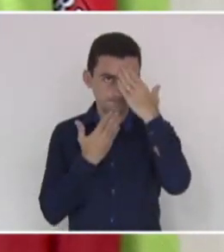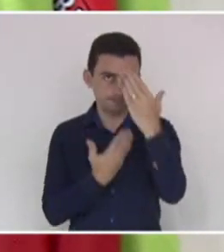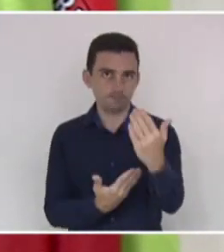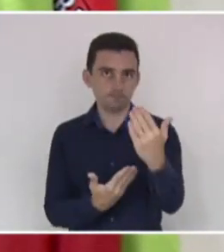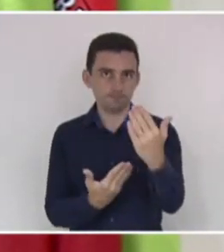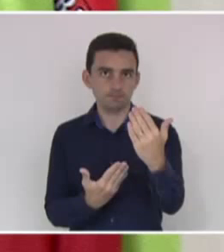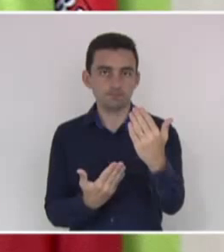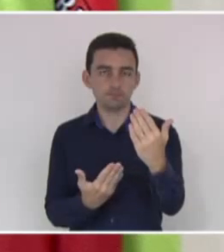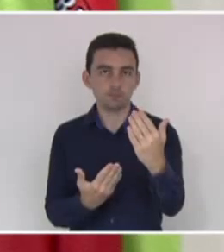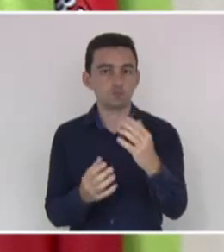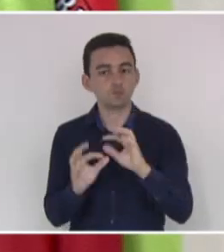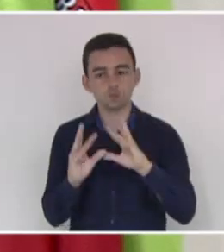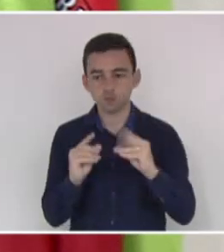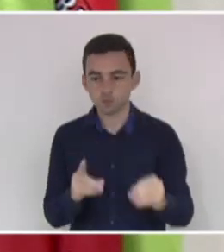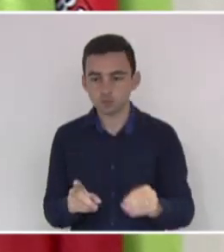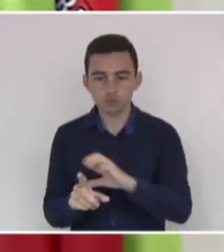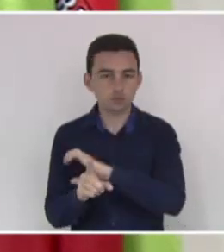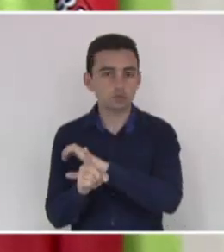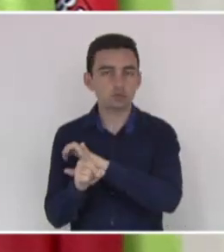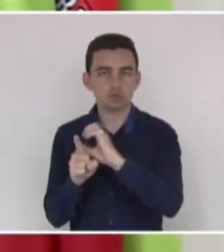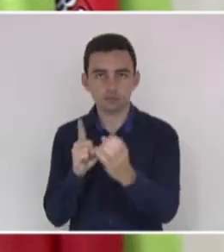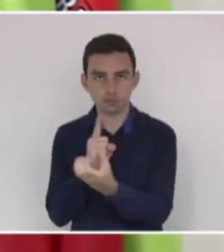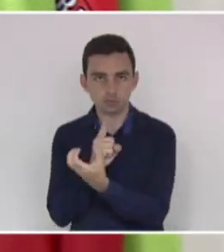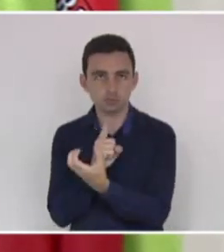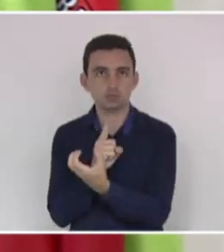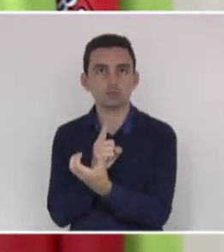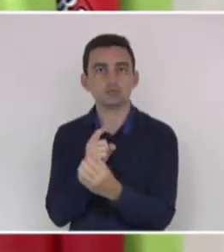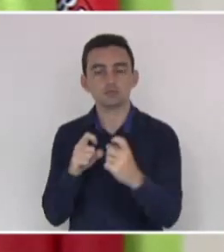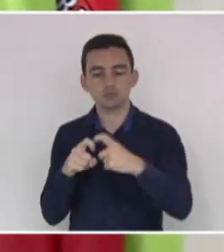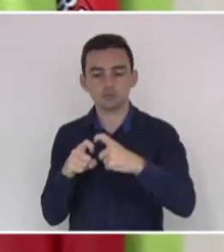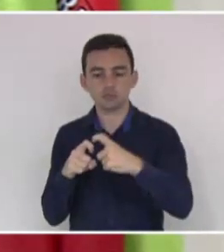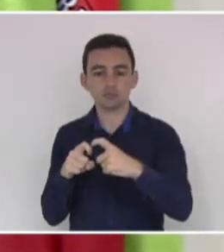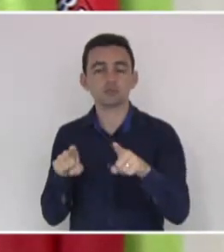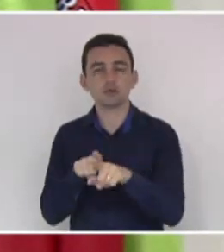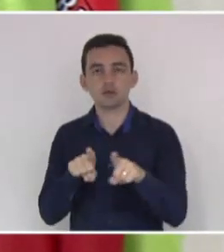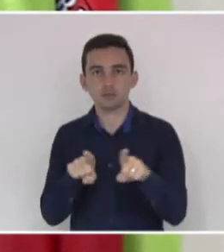de toda a comunidade médica, não só dela, mas também de